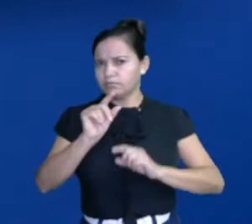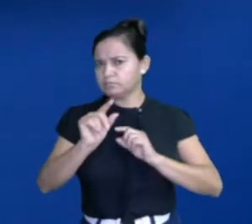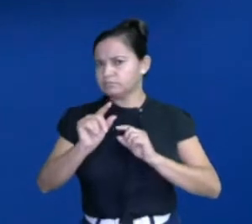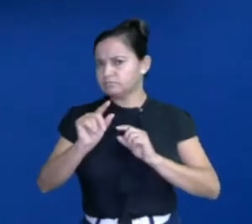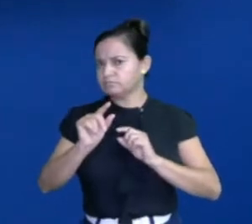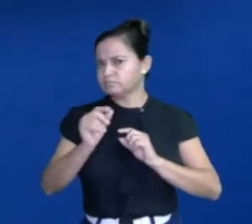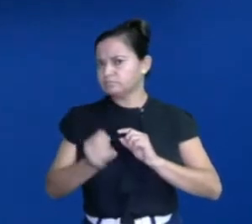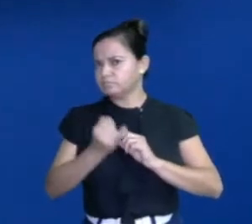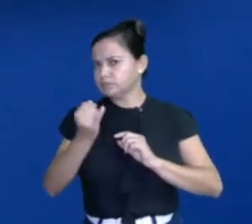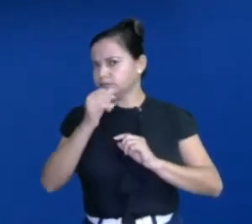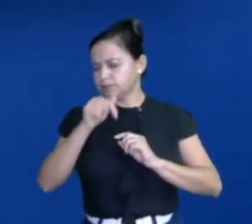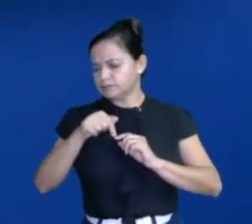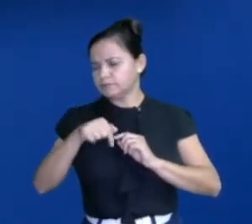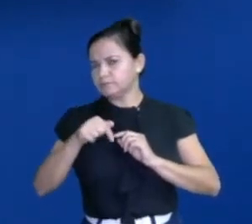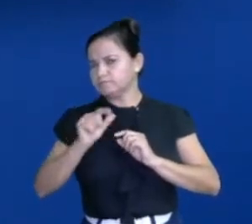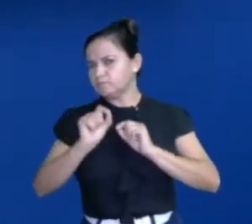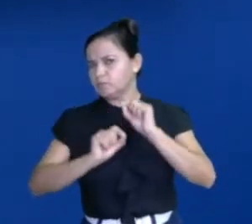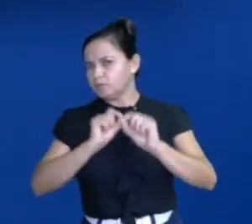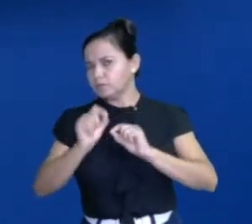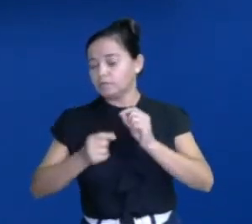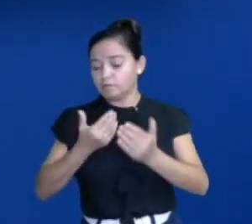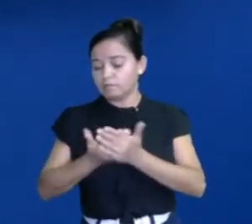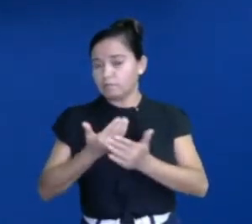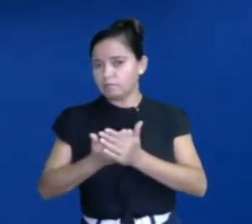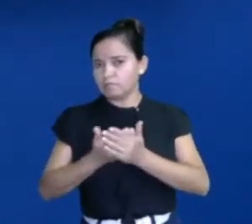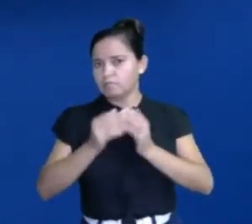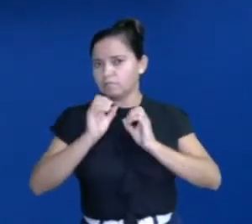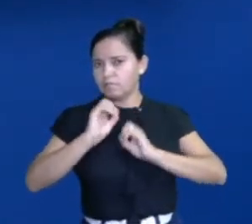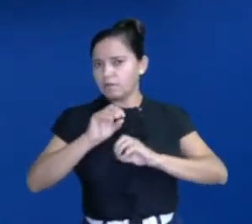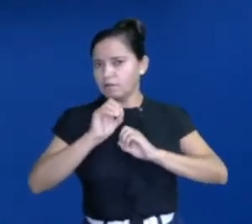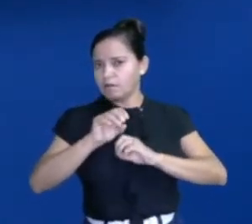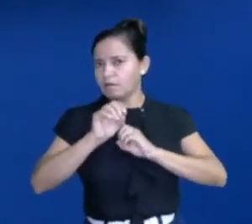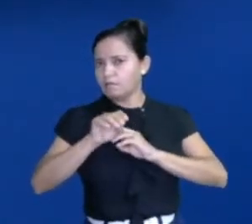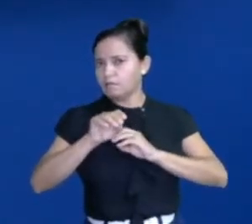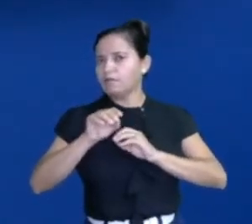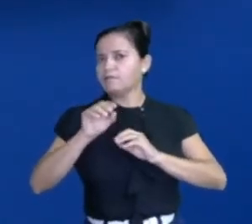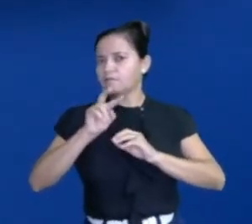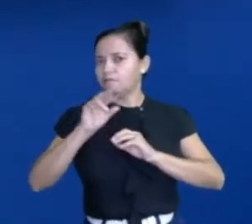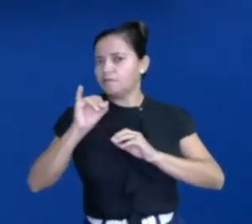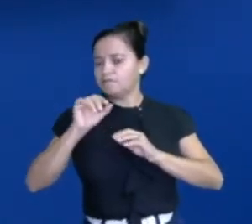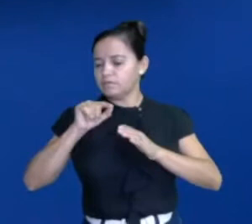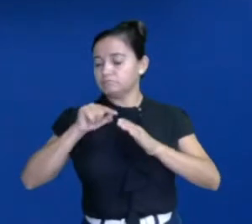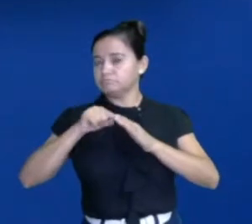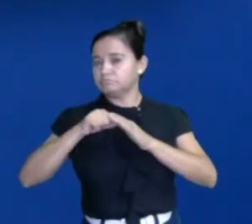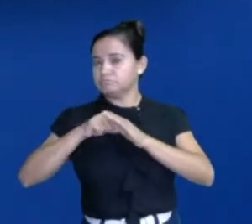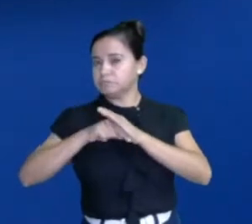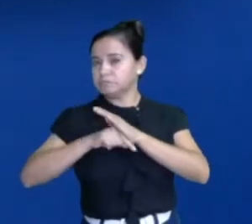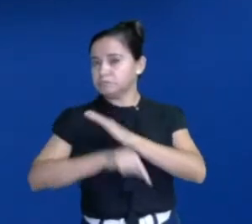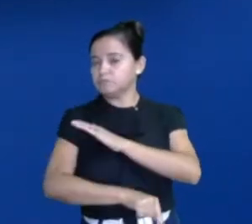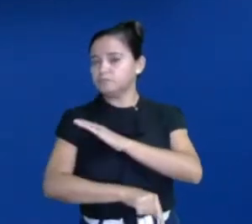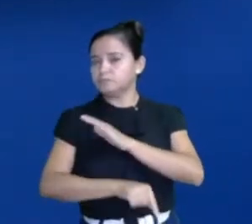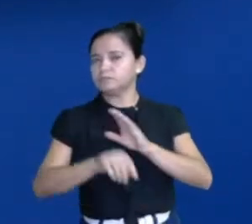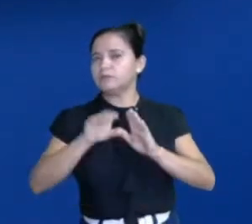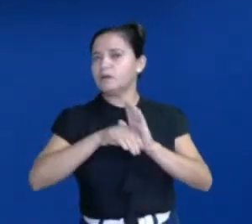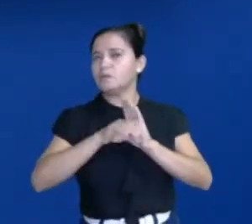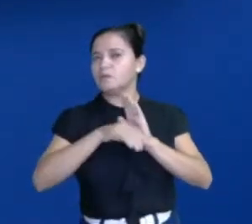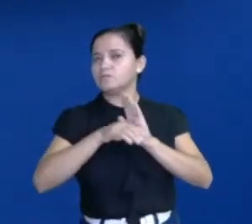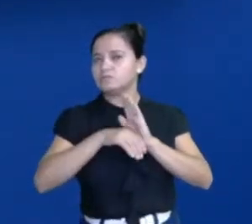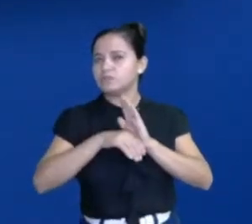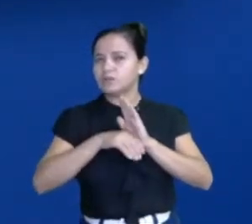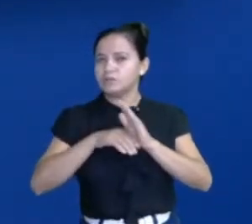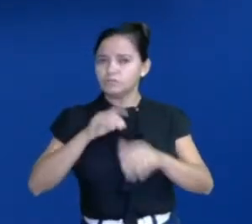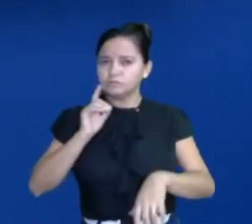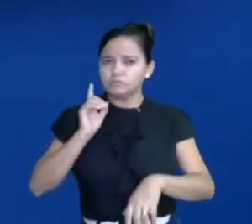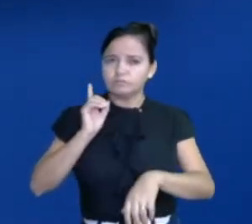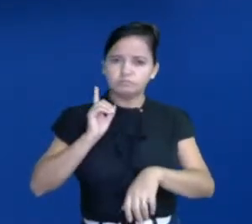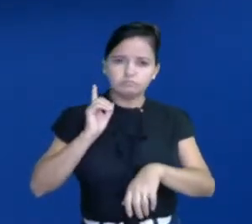Porque nessa aula a gente vai aprofundar esses conceitos de tempo